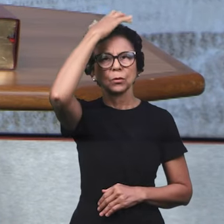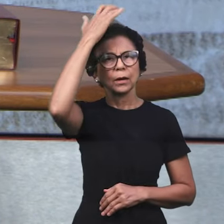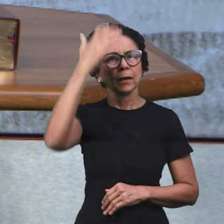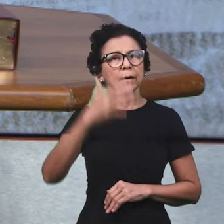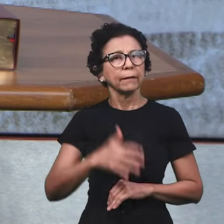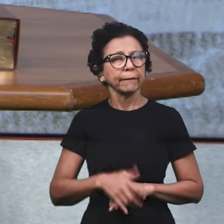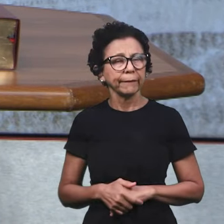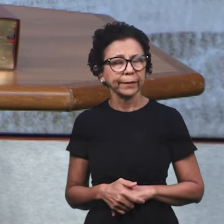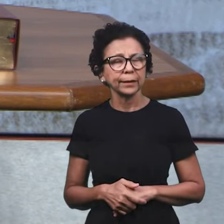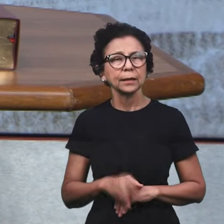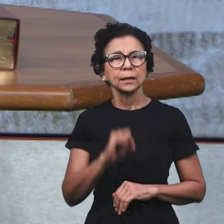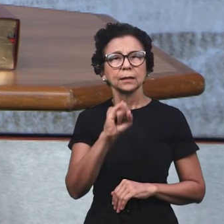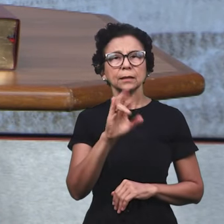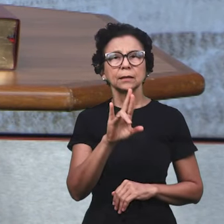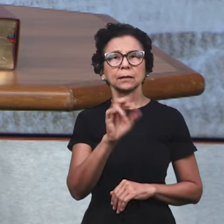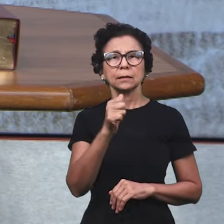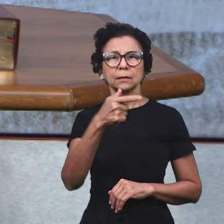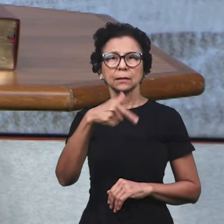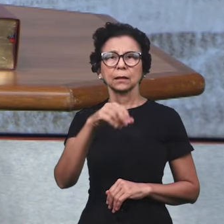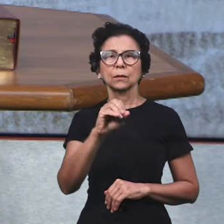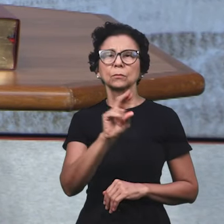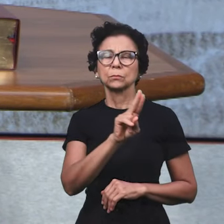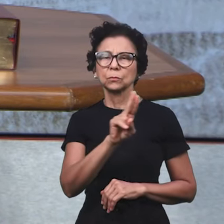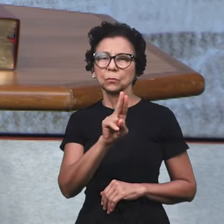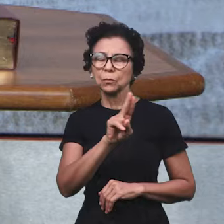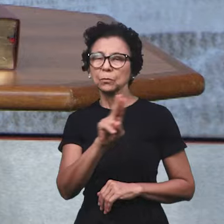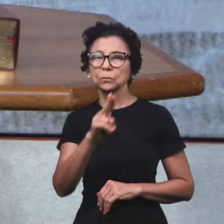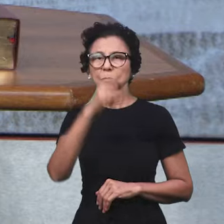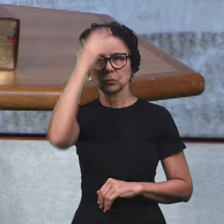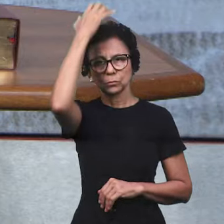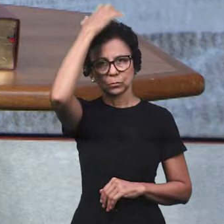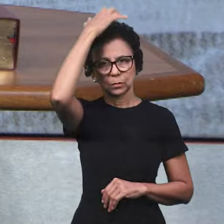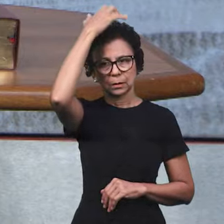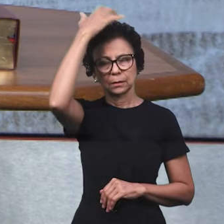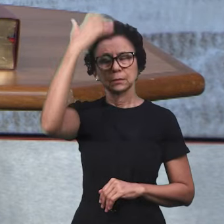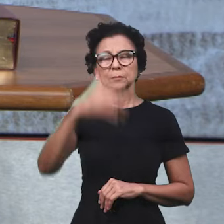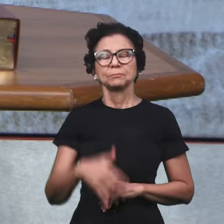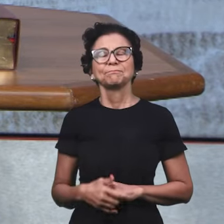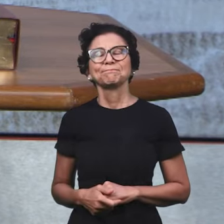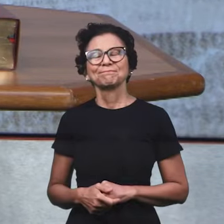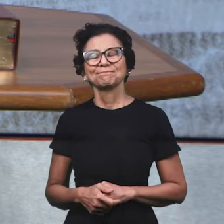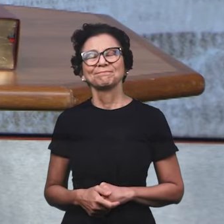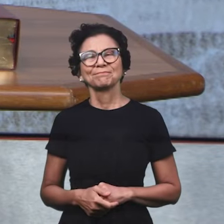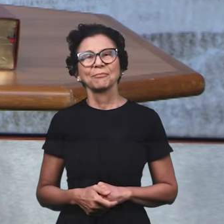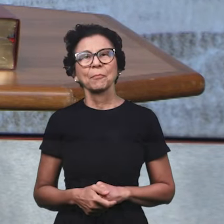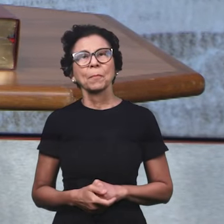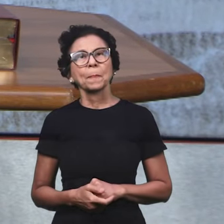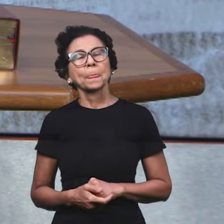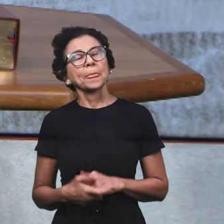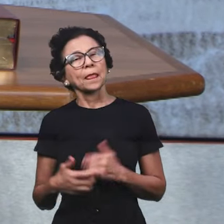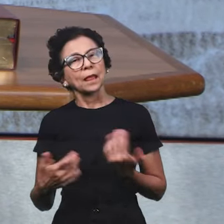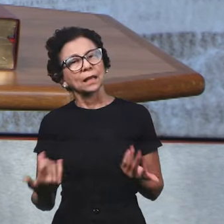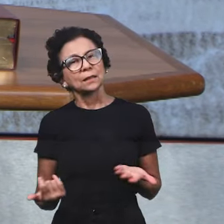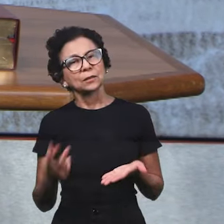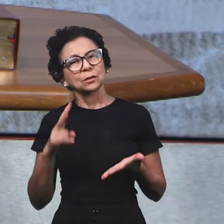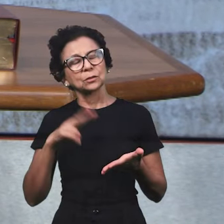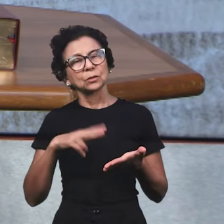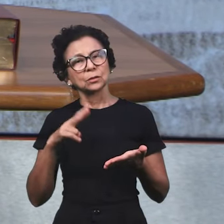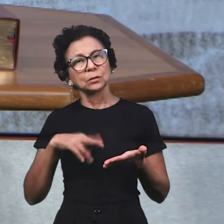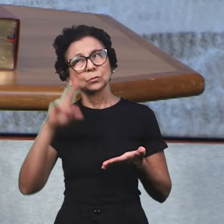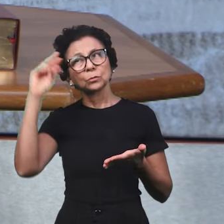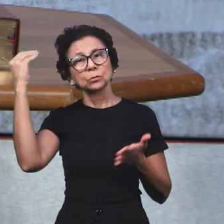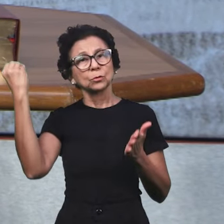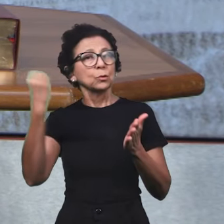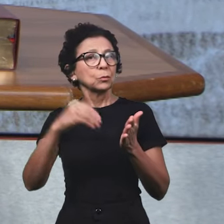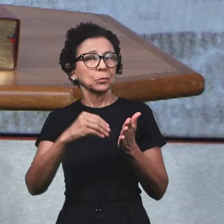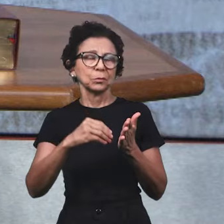transportado. Então nós temos conhecimento aqui, lendo a palavra do Senhor, daquilo que o Senhor deixou registrado aqui. Tudo isso tem